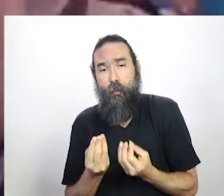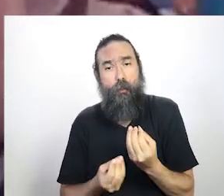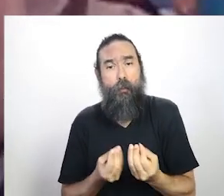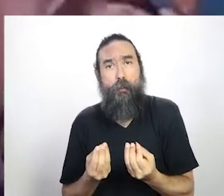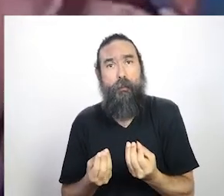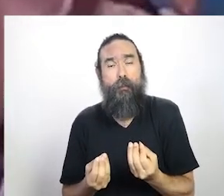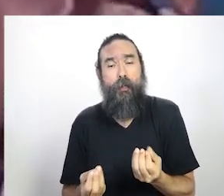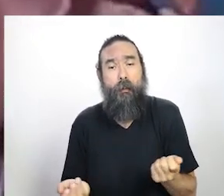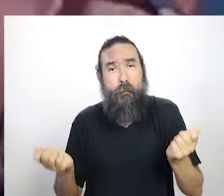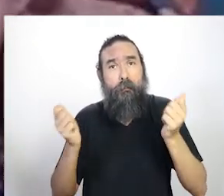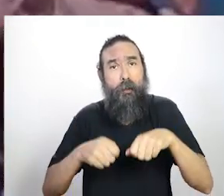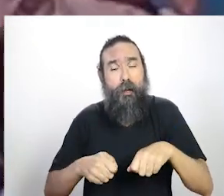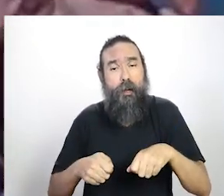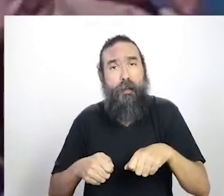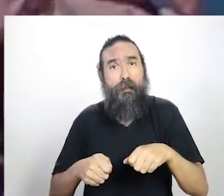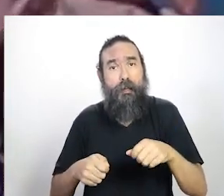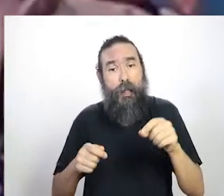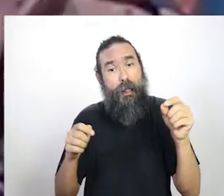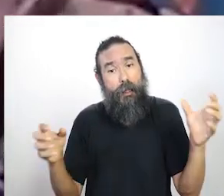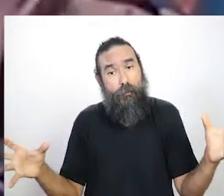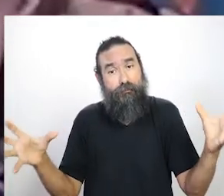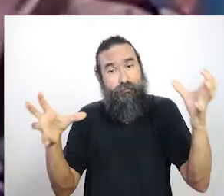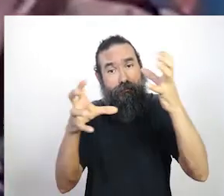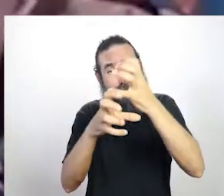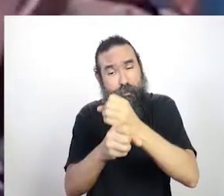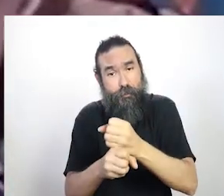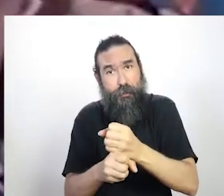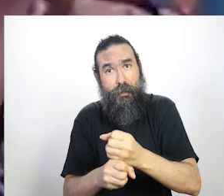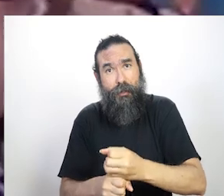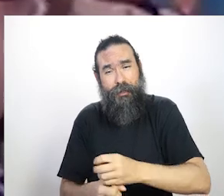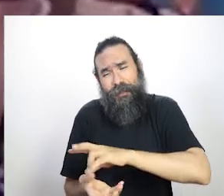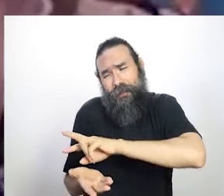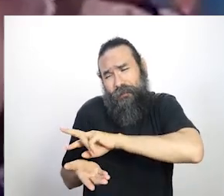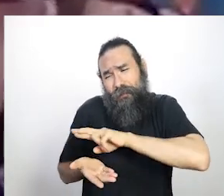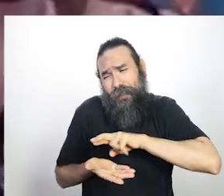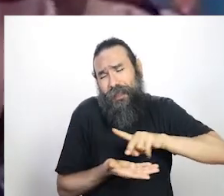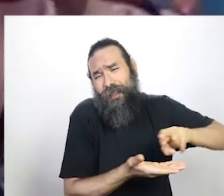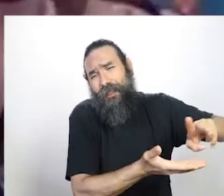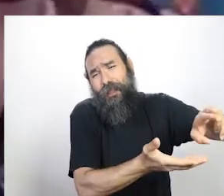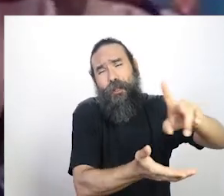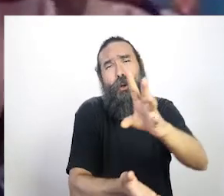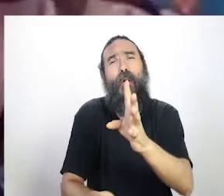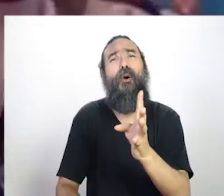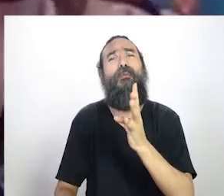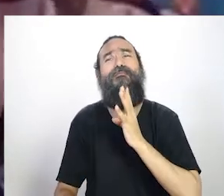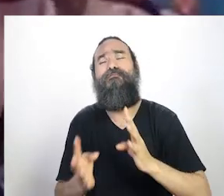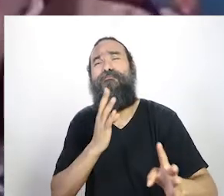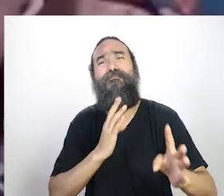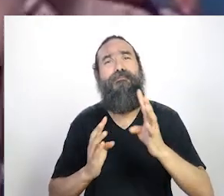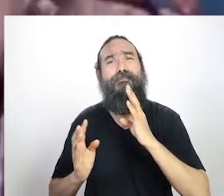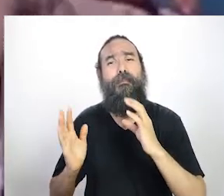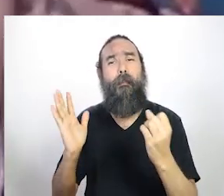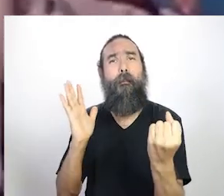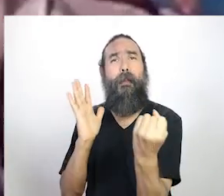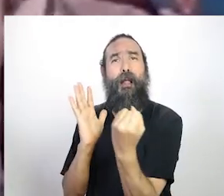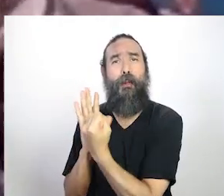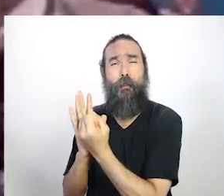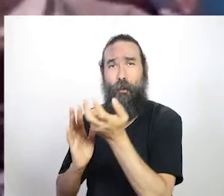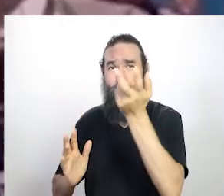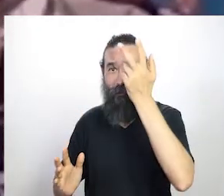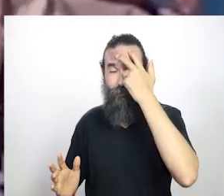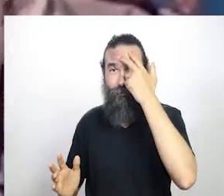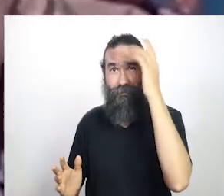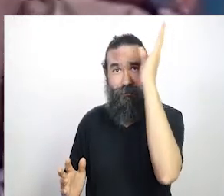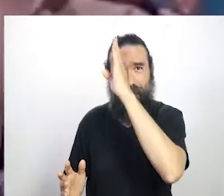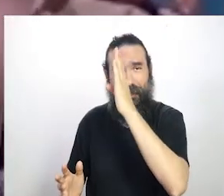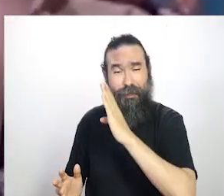os imensos conhecimentos integrados nesse conceito de patrimônio imaterial para as nossas vidas? Como que a partir